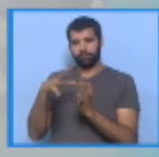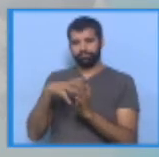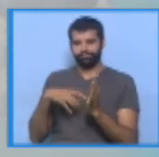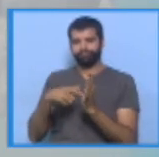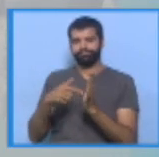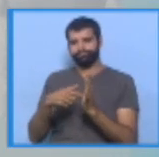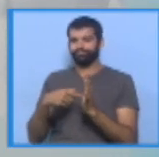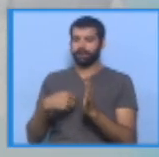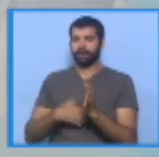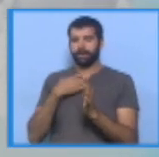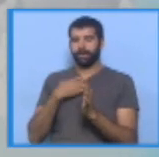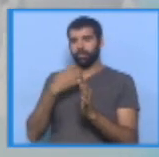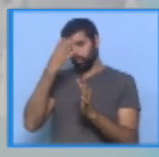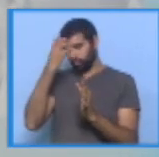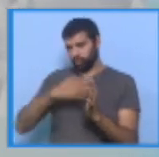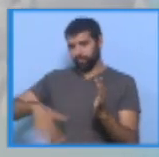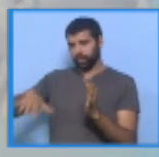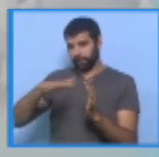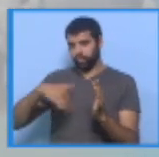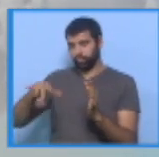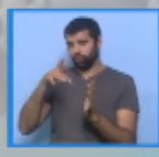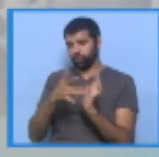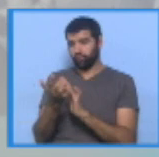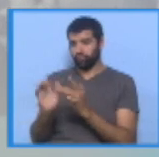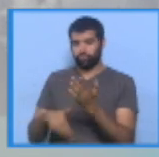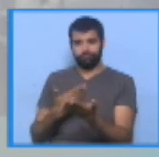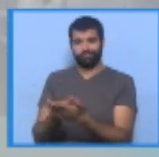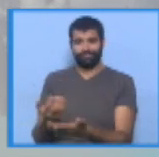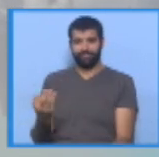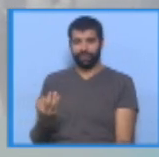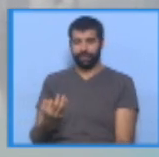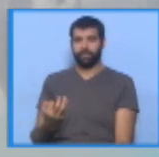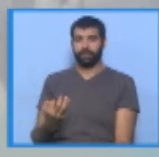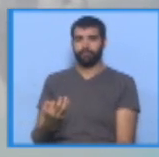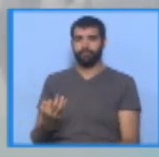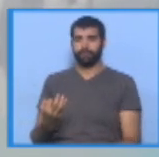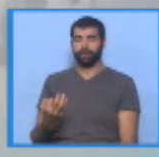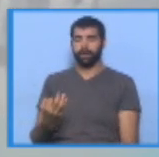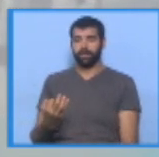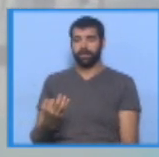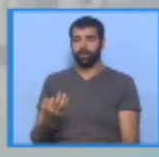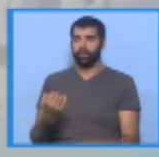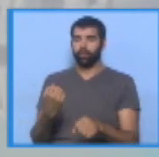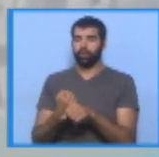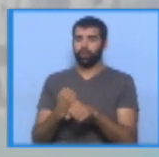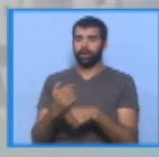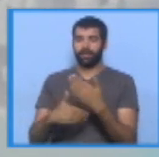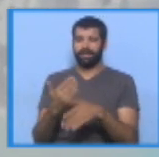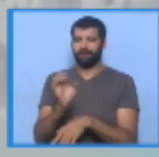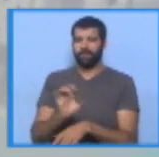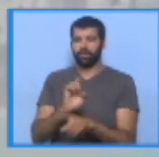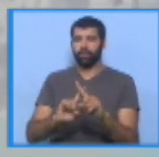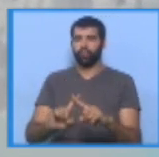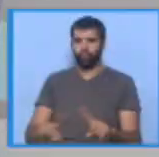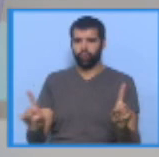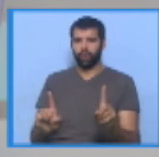interpretação do reino, não é? Proposto por Jesus, digamos que o sistema operativo é um bocadinho diferente. Completamente